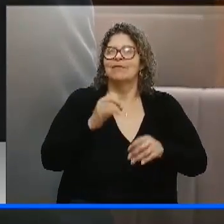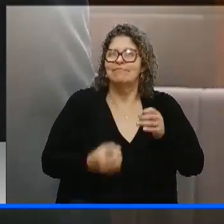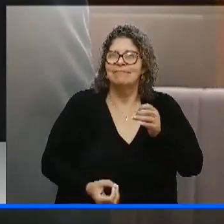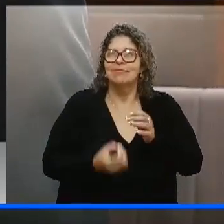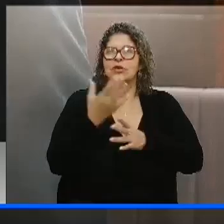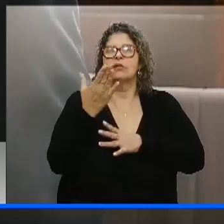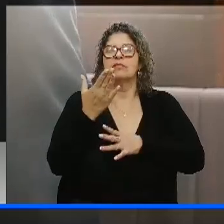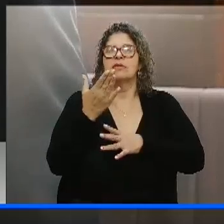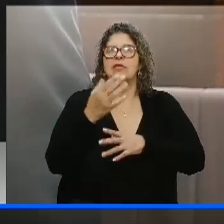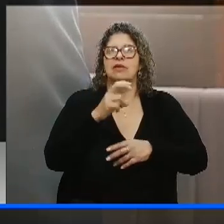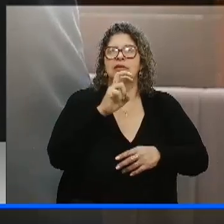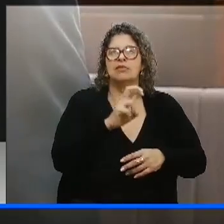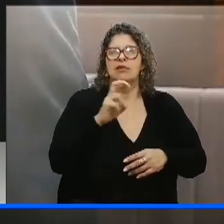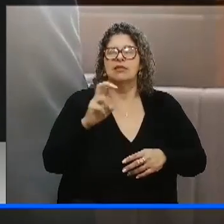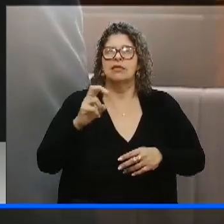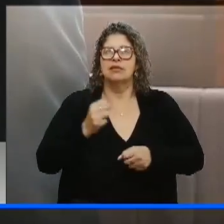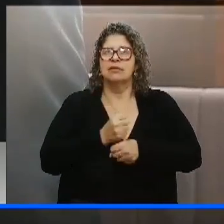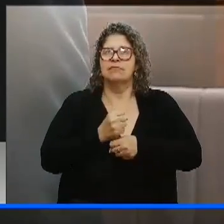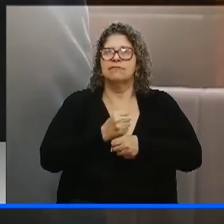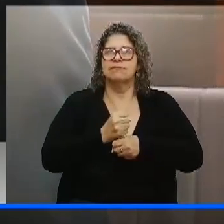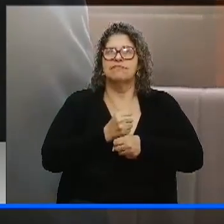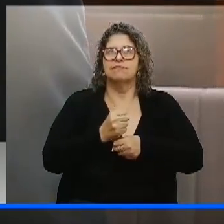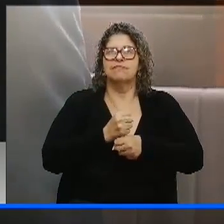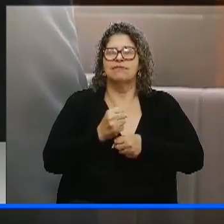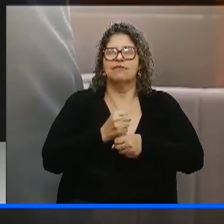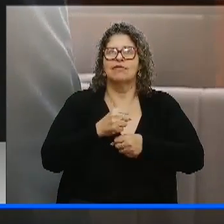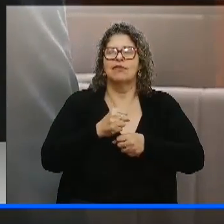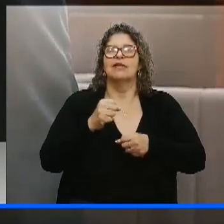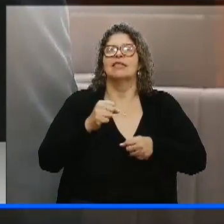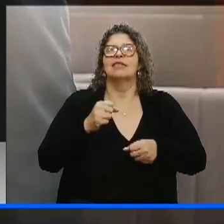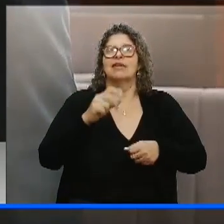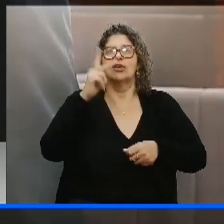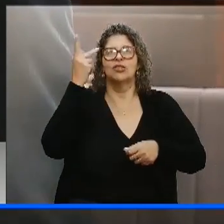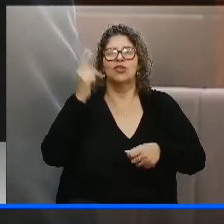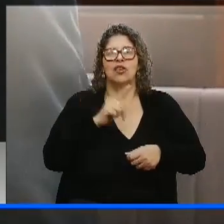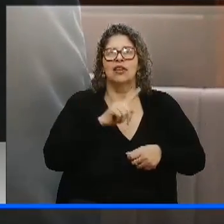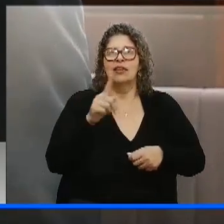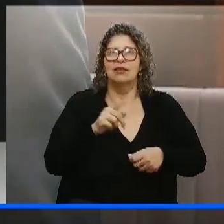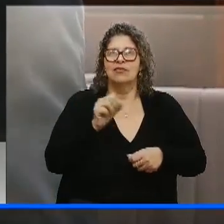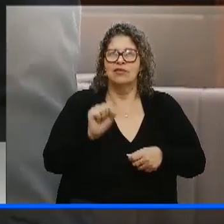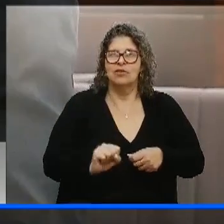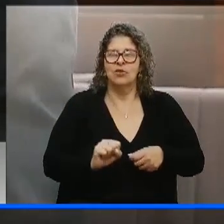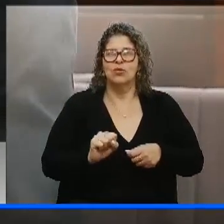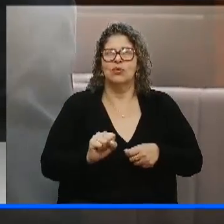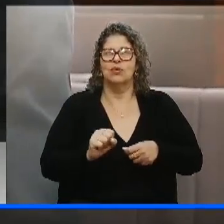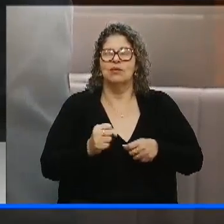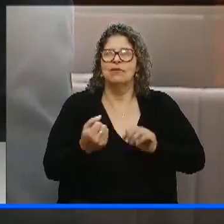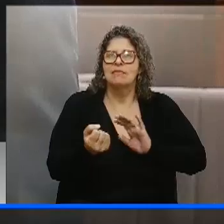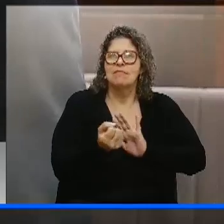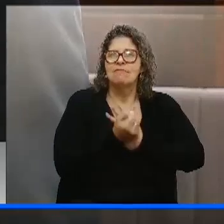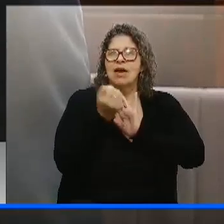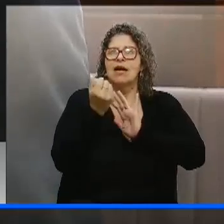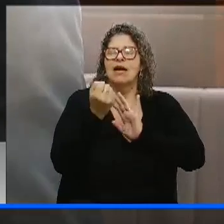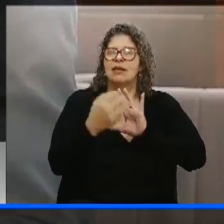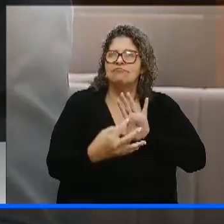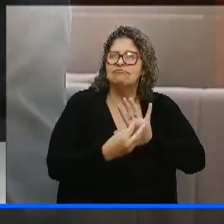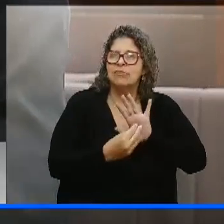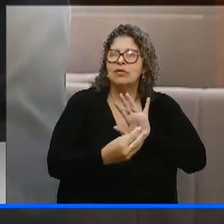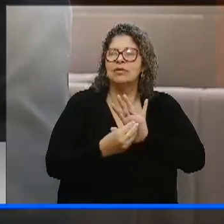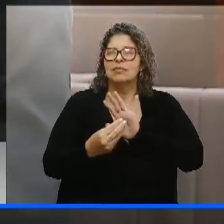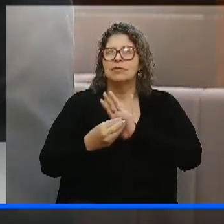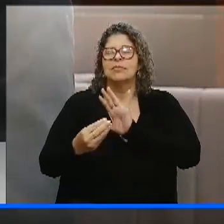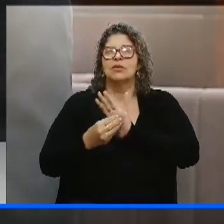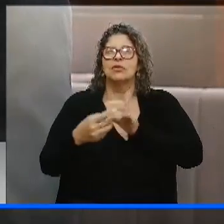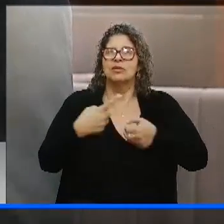de 55 anos da história da zona sul que é uma referência para os municípios é uma referência para